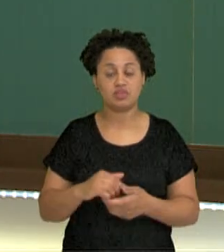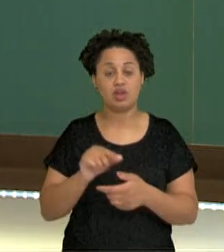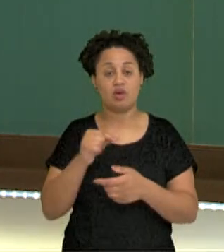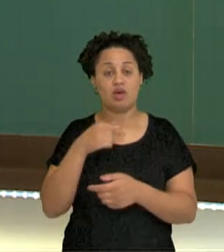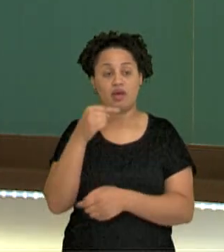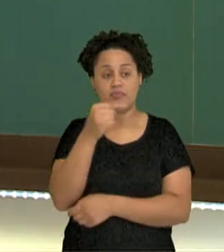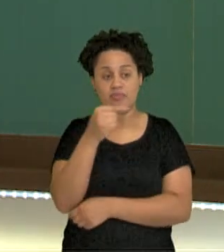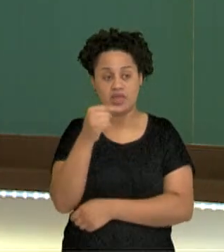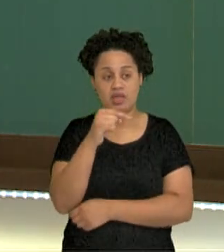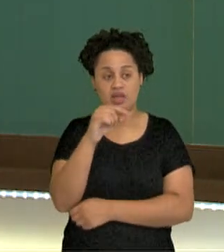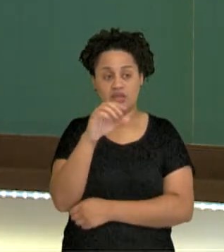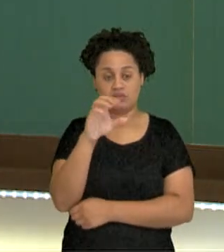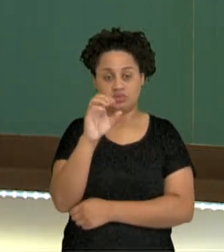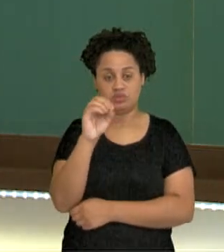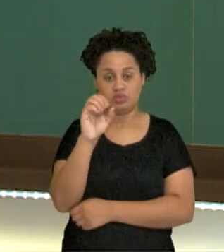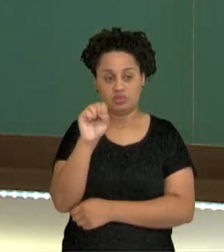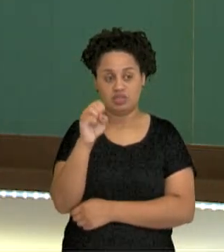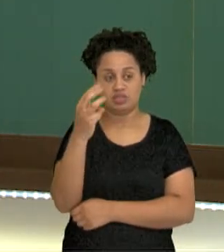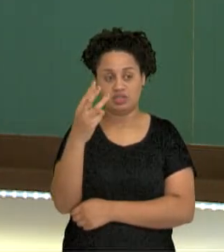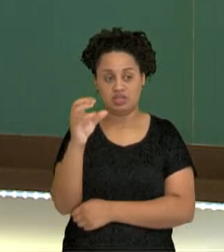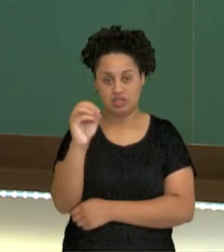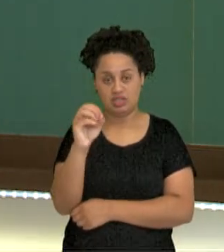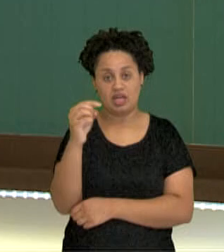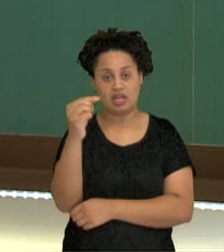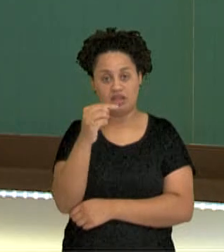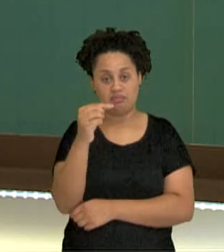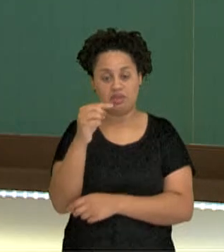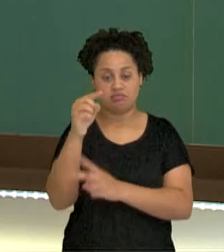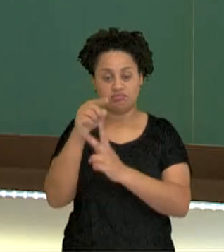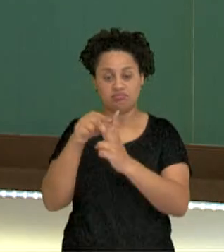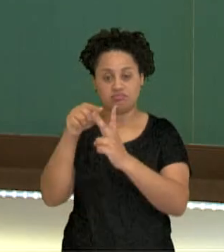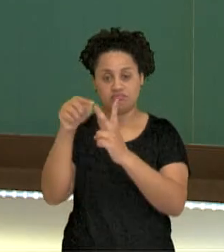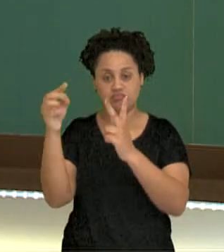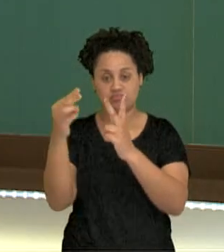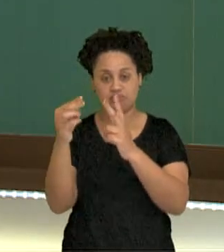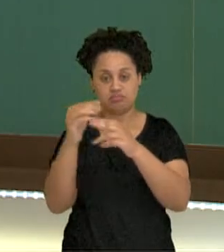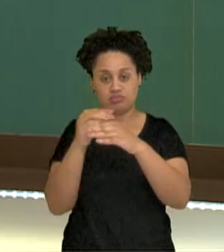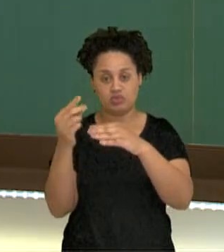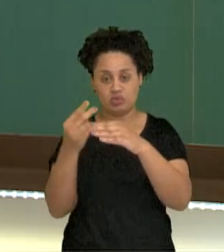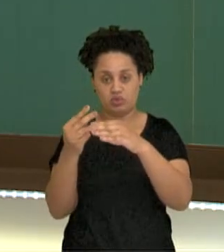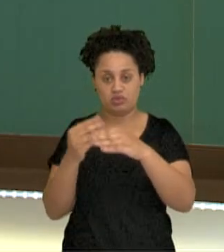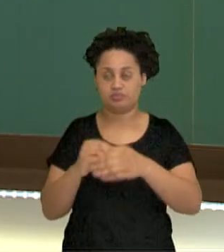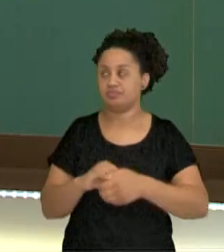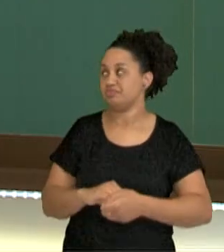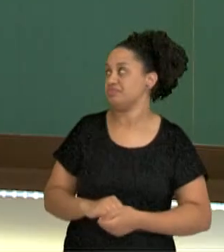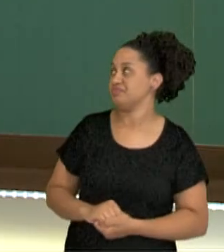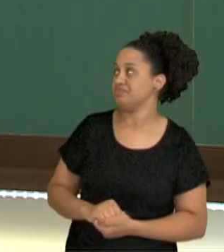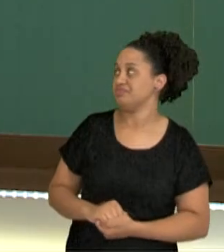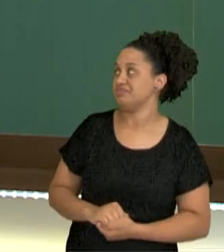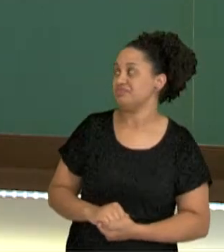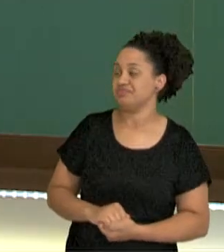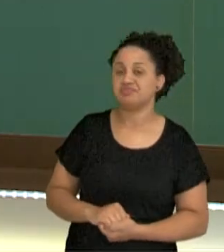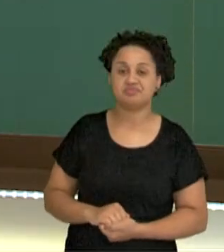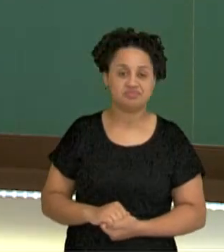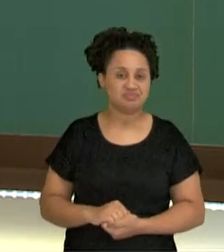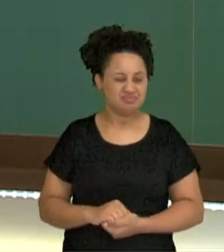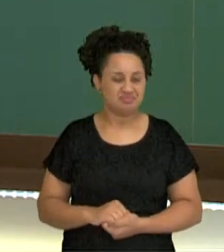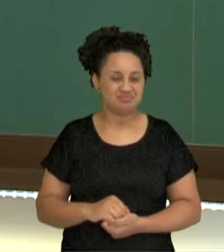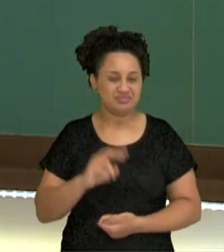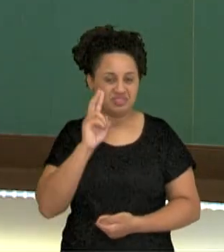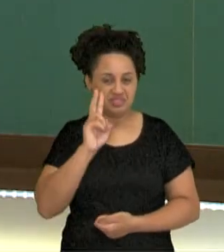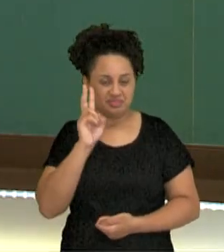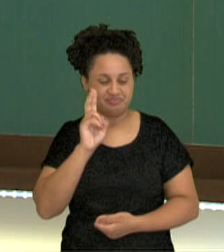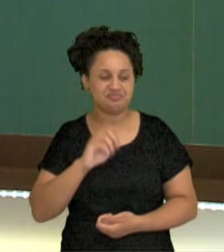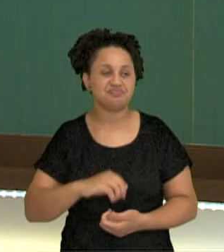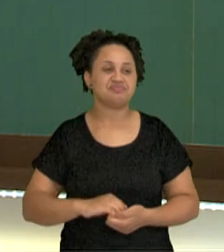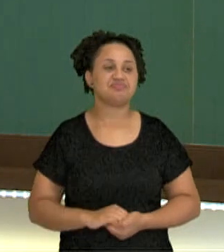graus, só que negativo, que é menos raiz de 3 sobre 2, que a gente pega da nossa tabela de valores notáveis.